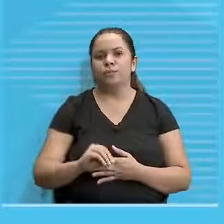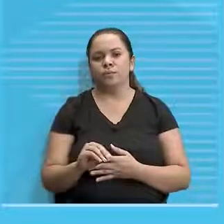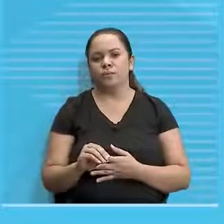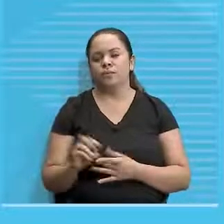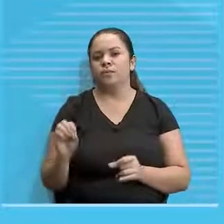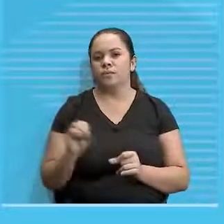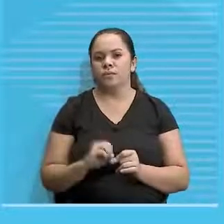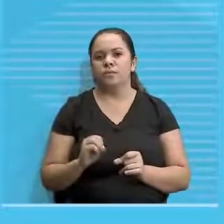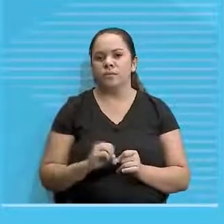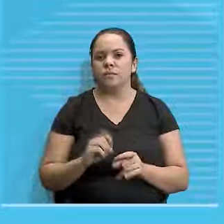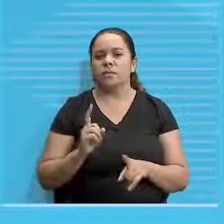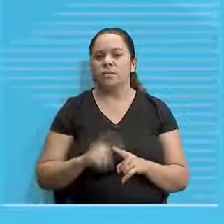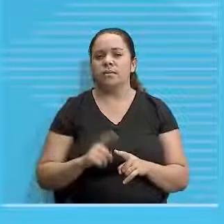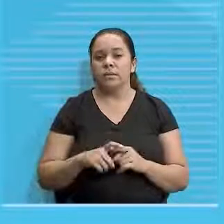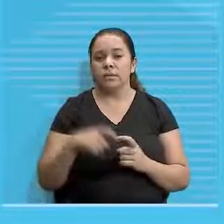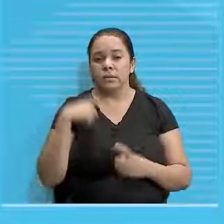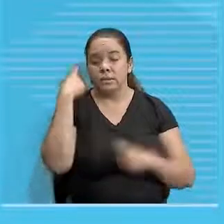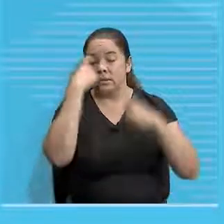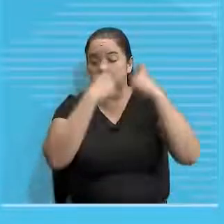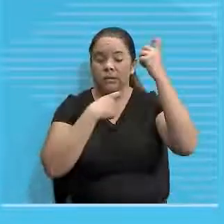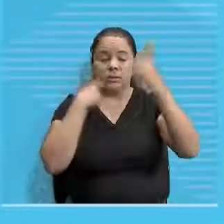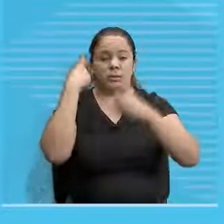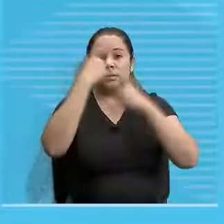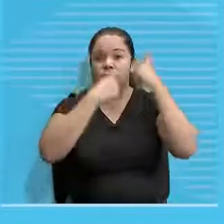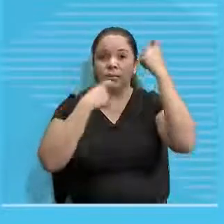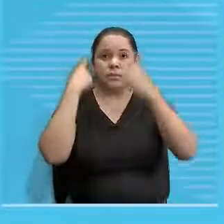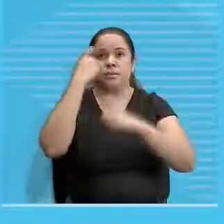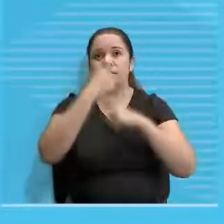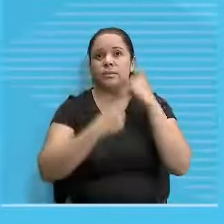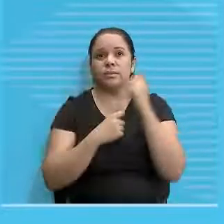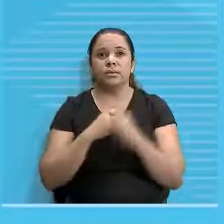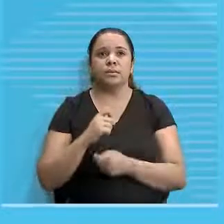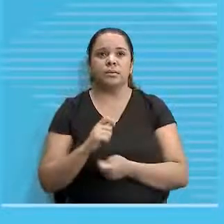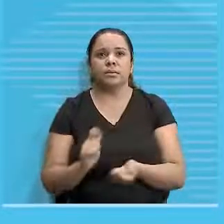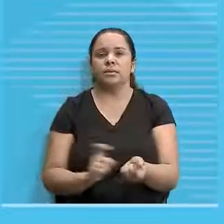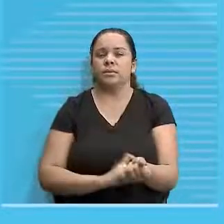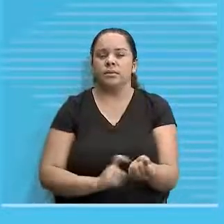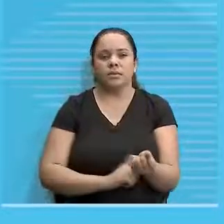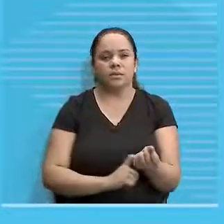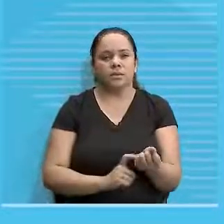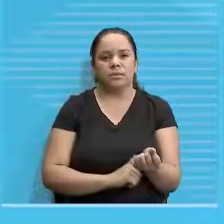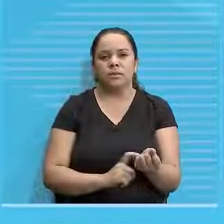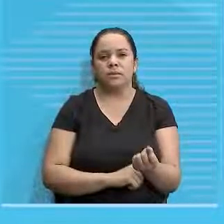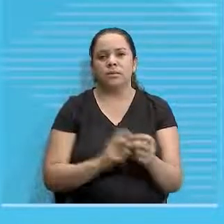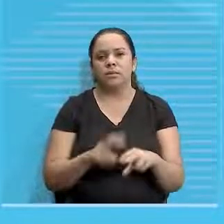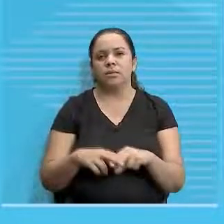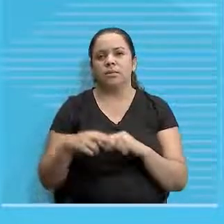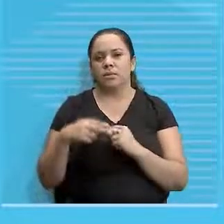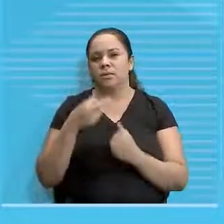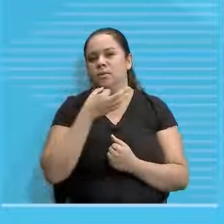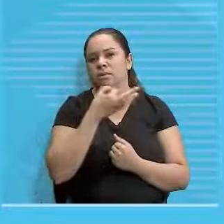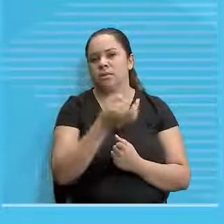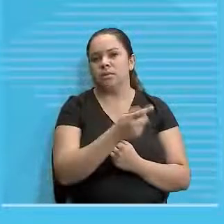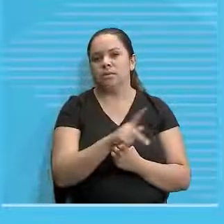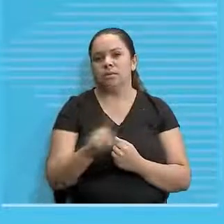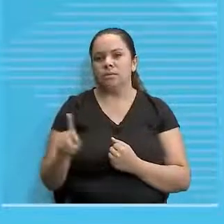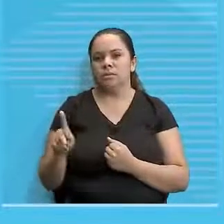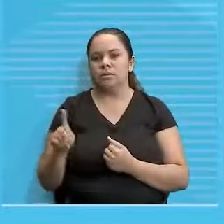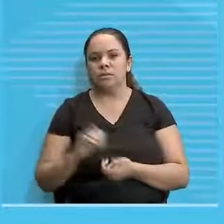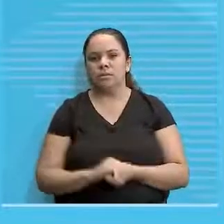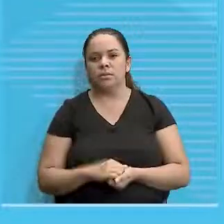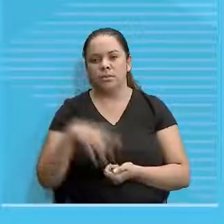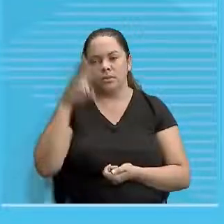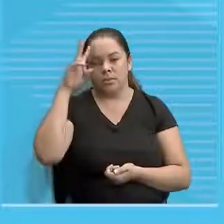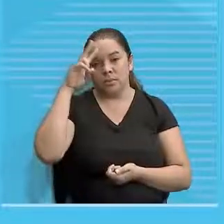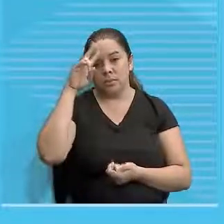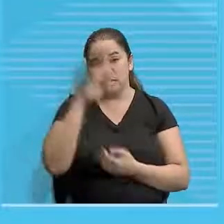porque vocês estavam muito preocupados, estavam ali tensos com a opinião do outro? E eu lembro que vocês aqui, a maioria, disseram